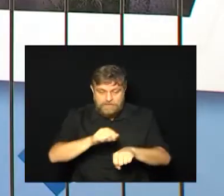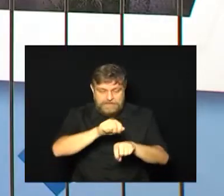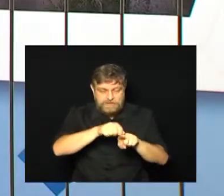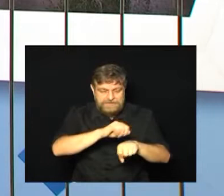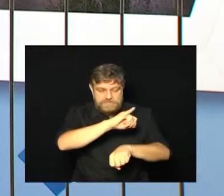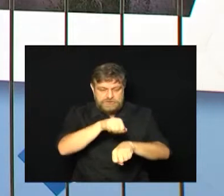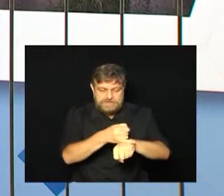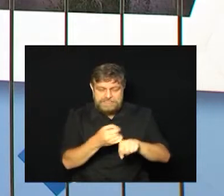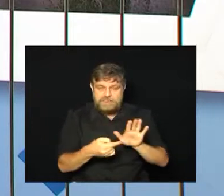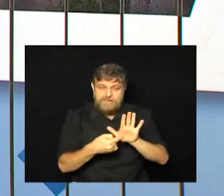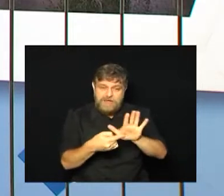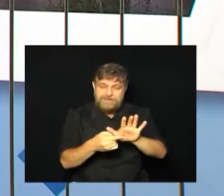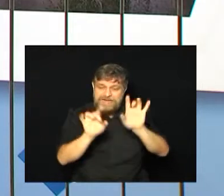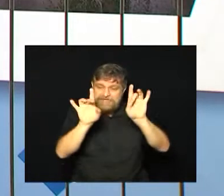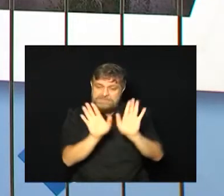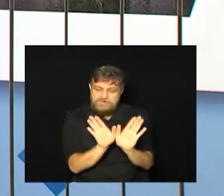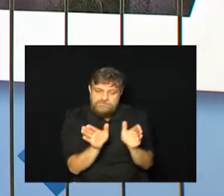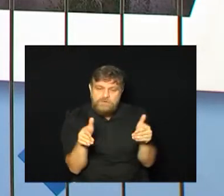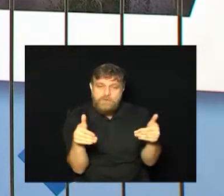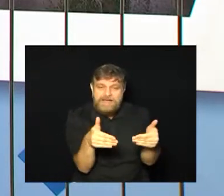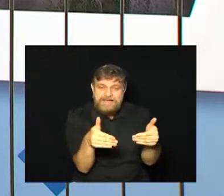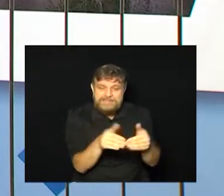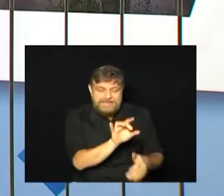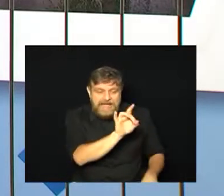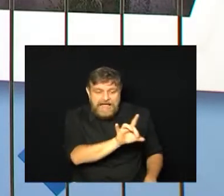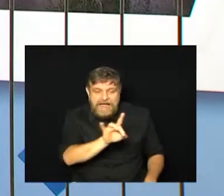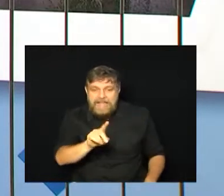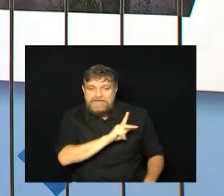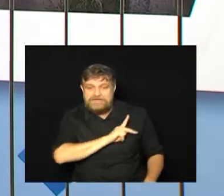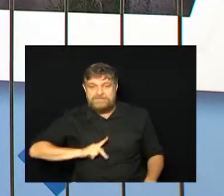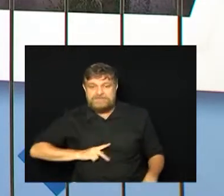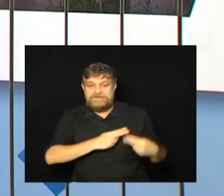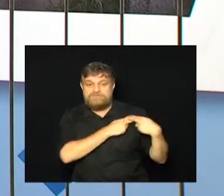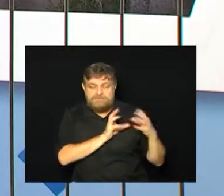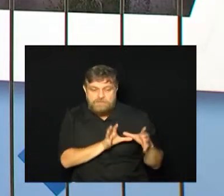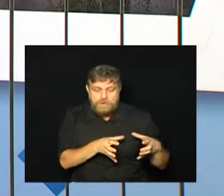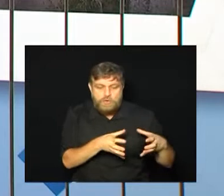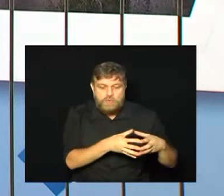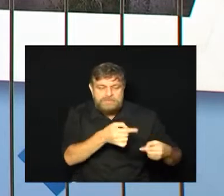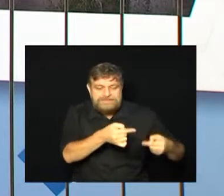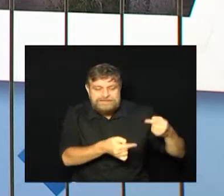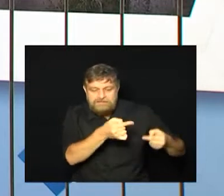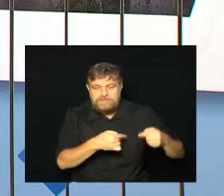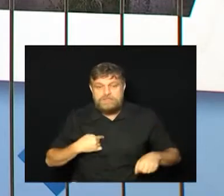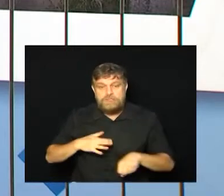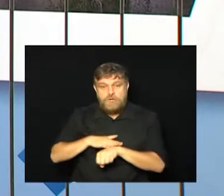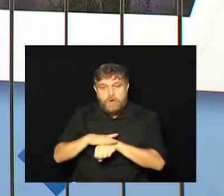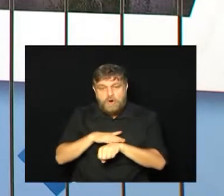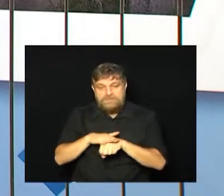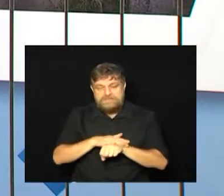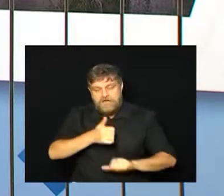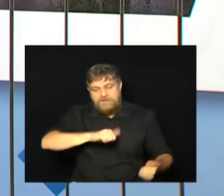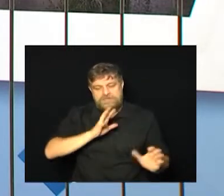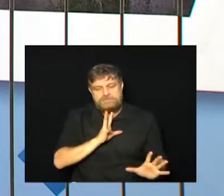Câmara Total reportagens especiais com cada presidente de comissão. Eles falaram com a nossa equipe, fizeram um balanço